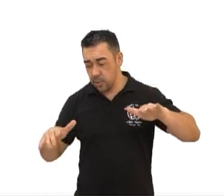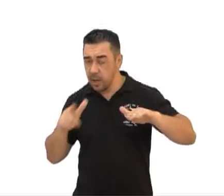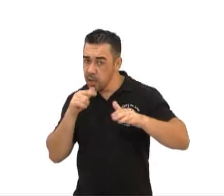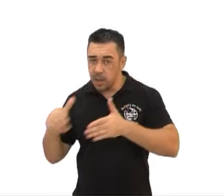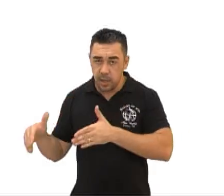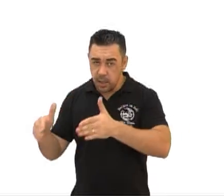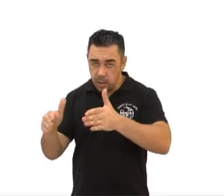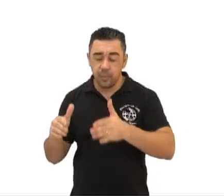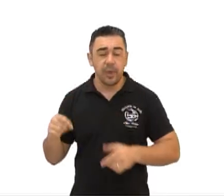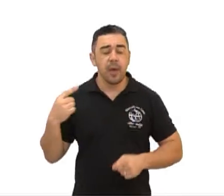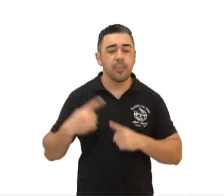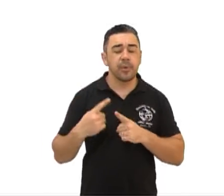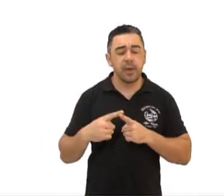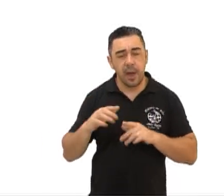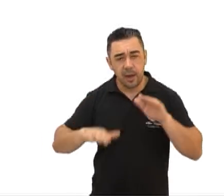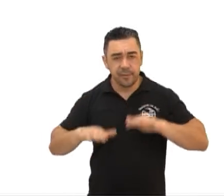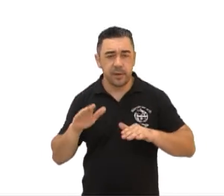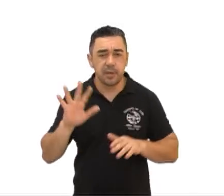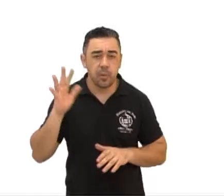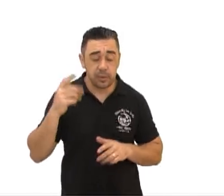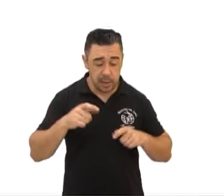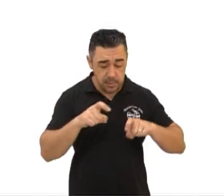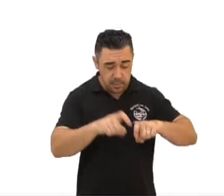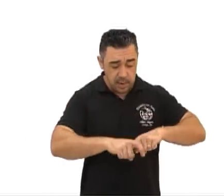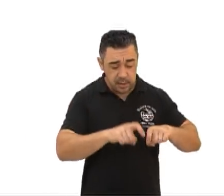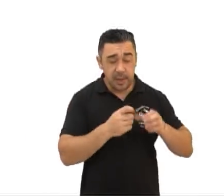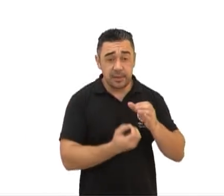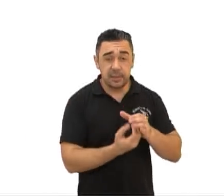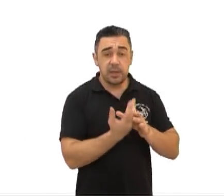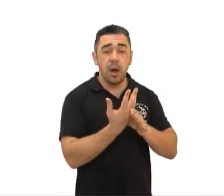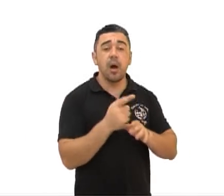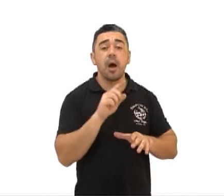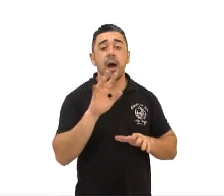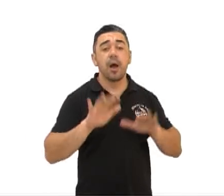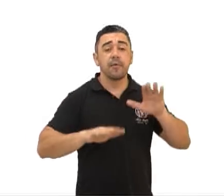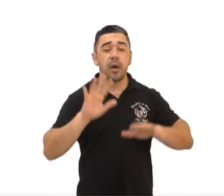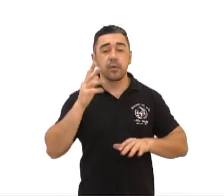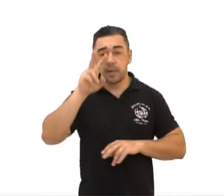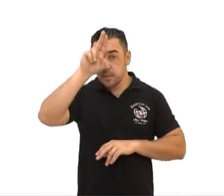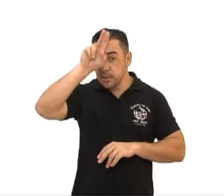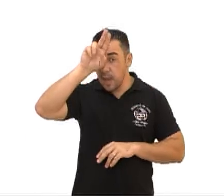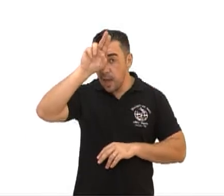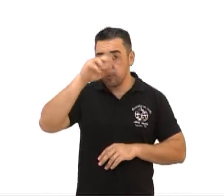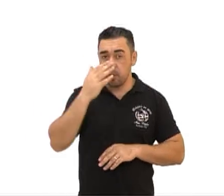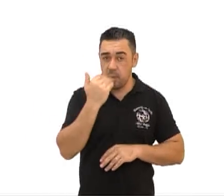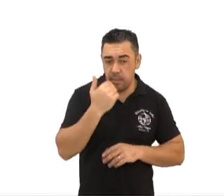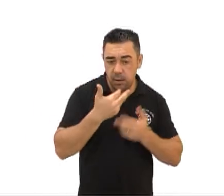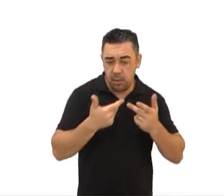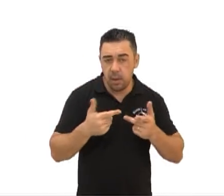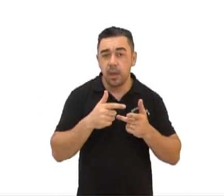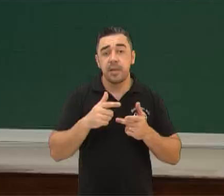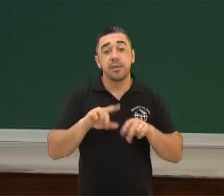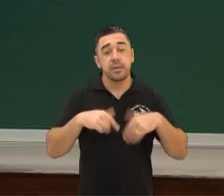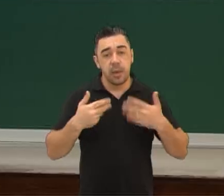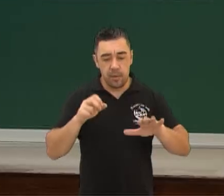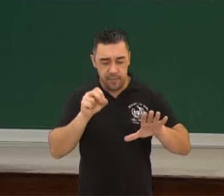eliminação de insetos nas plantações e eles infiltram-se no solo, atingindo aí as águas